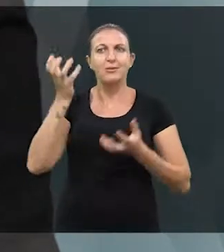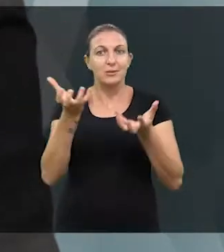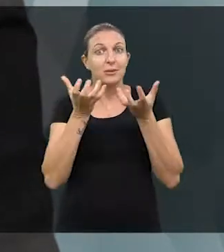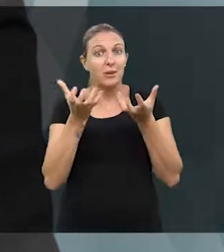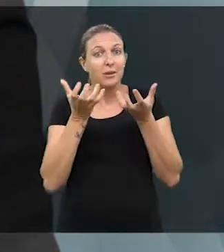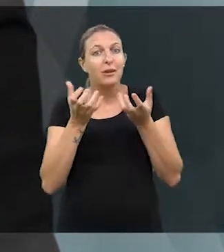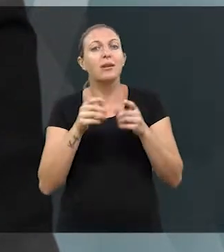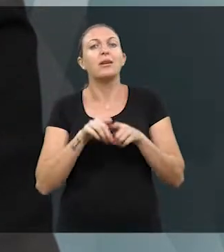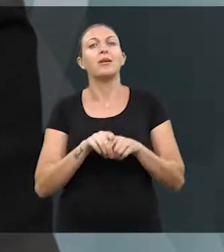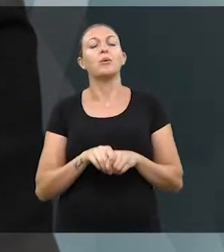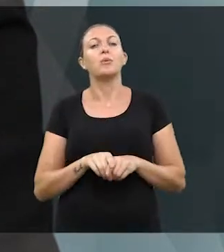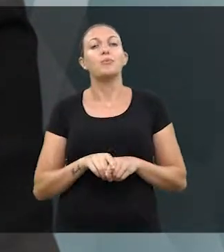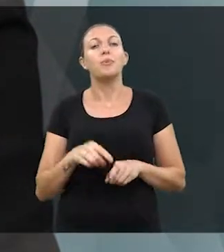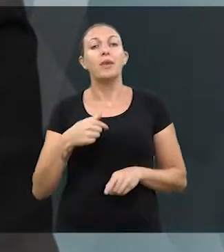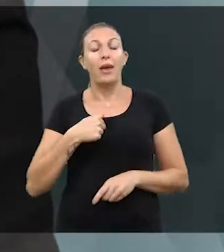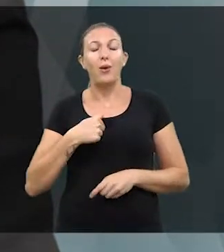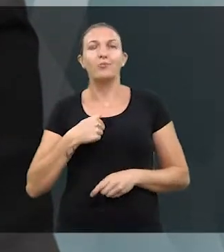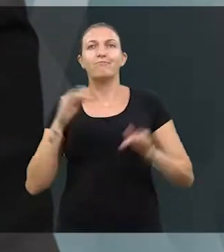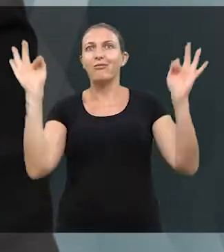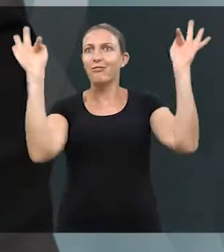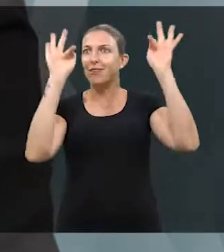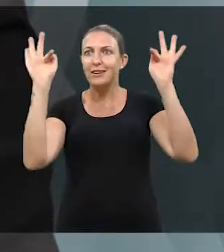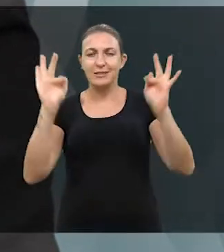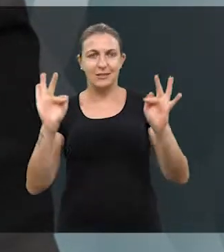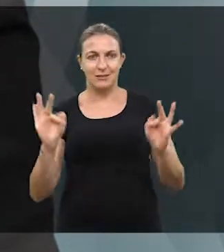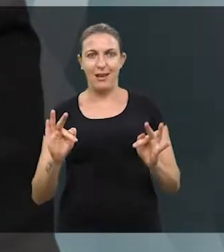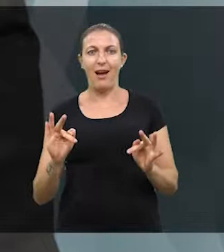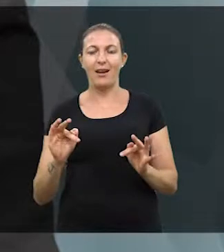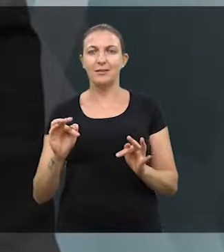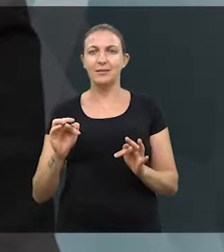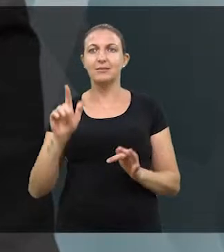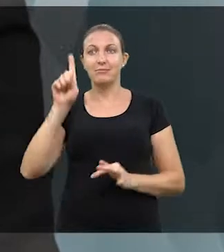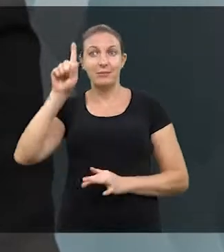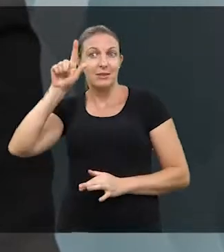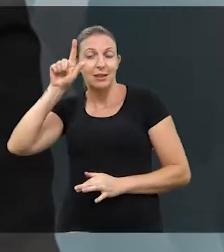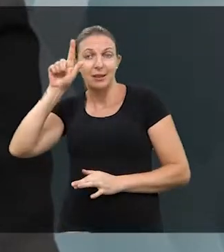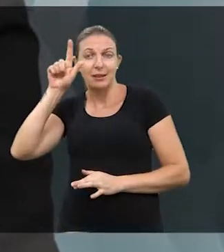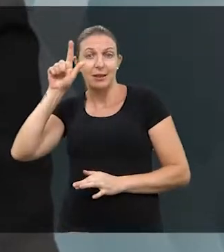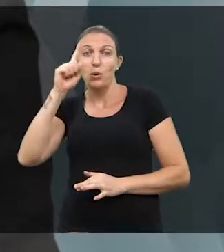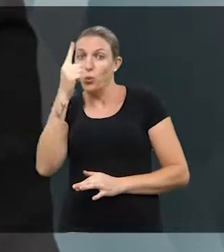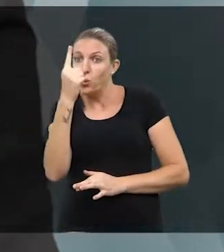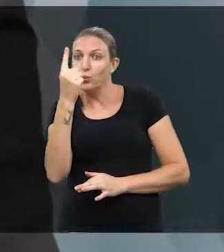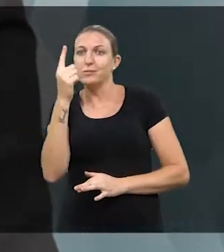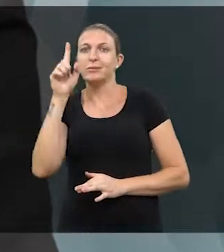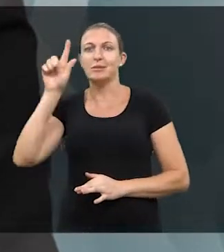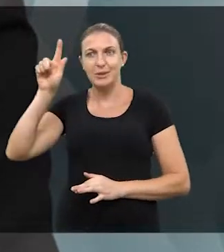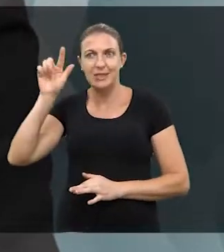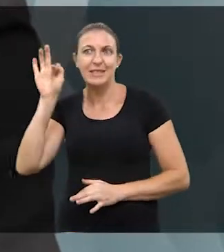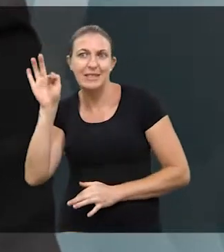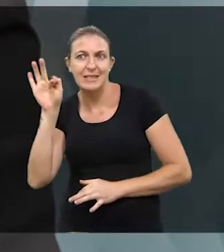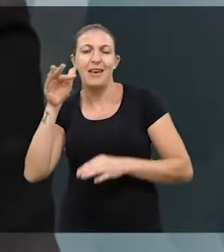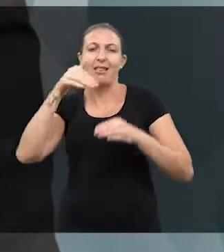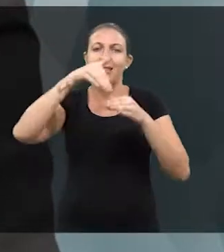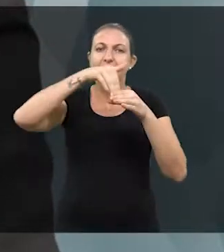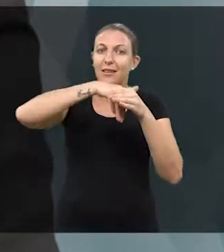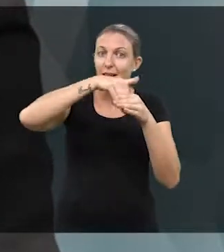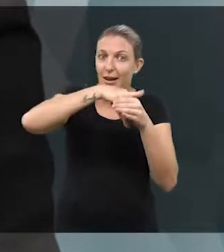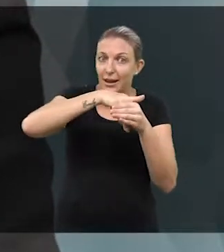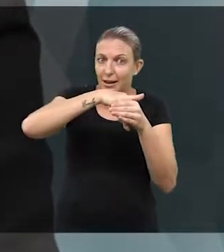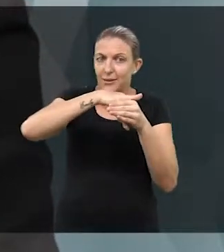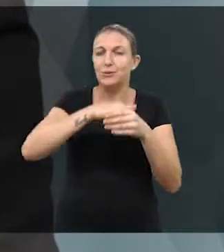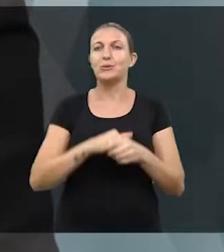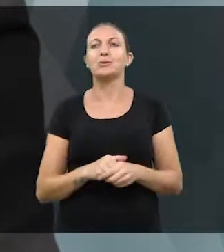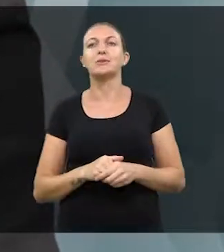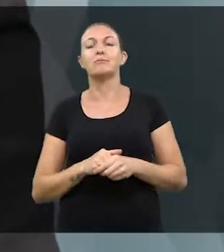né e eu tive a felicidade de estar entre os 17 né vereadores fazem parte da legislatura do